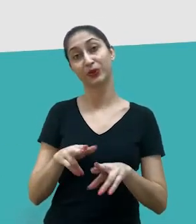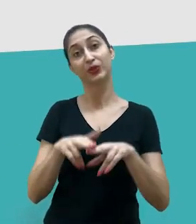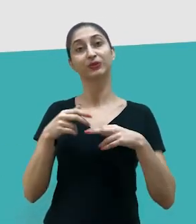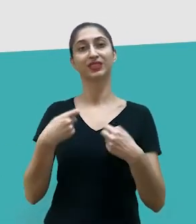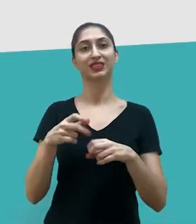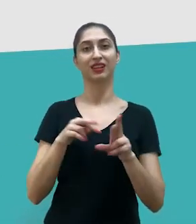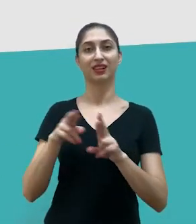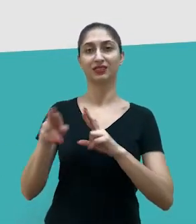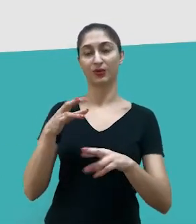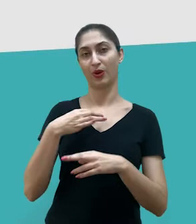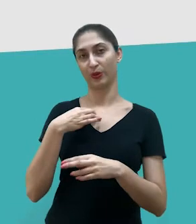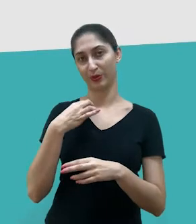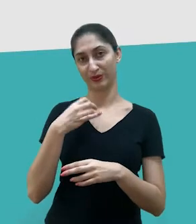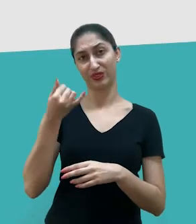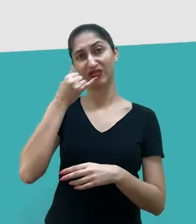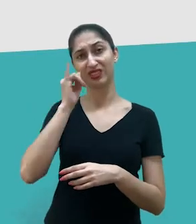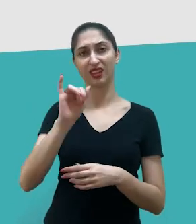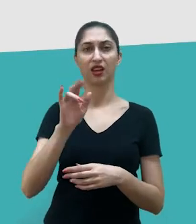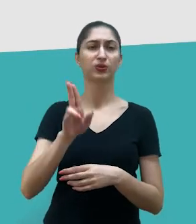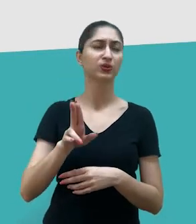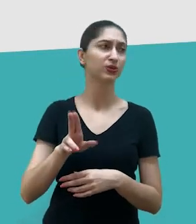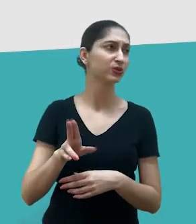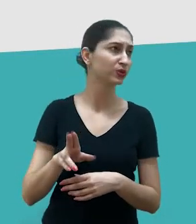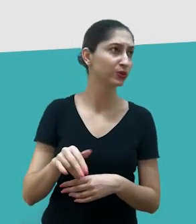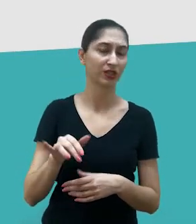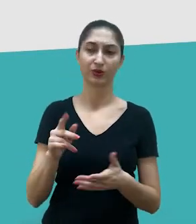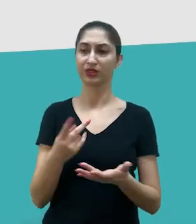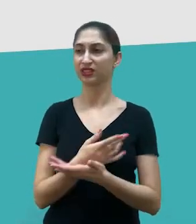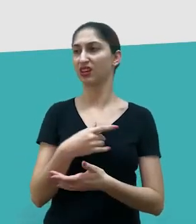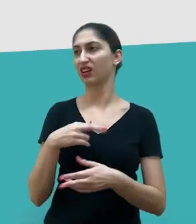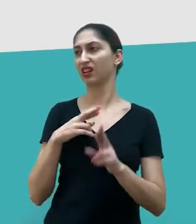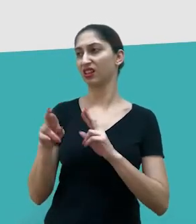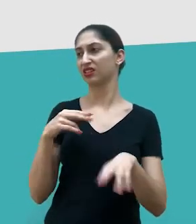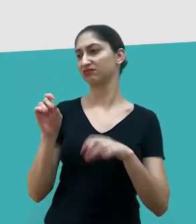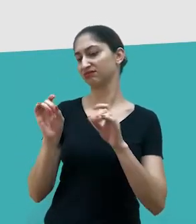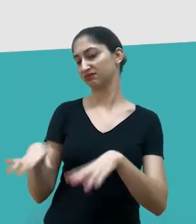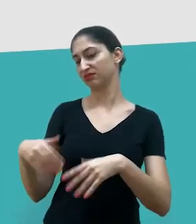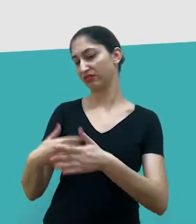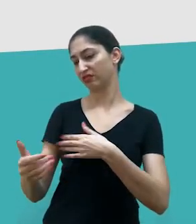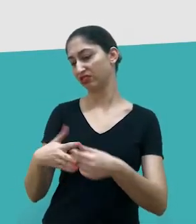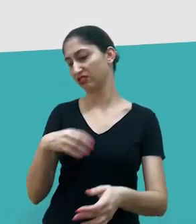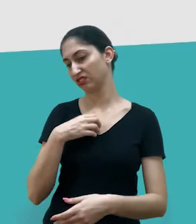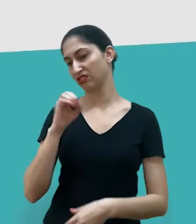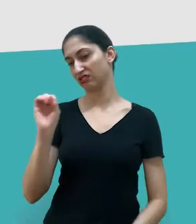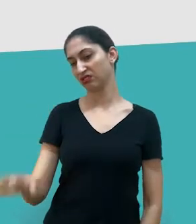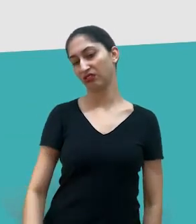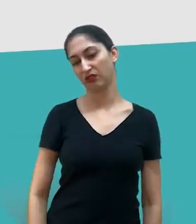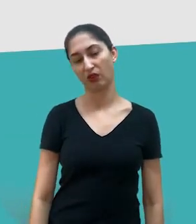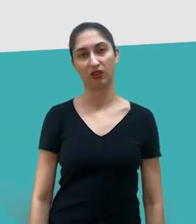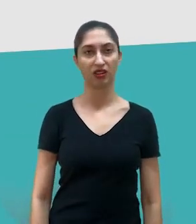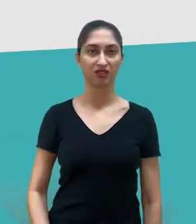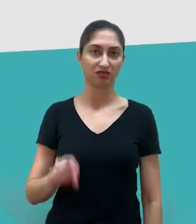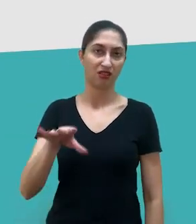roupa. Elas não podem jamais ser uma relação supérflua, né? De jogar fora,